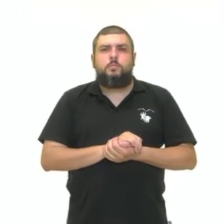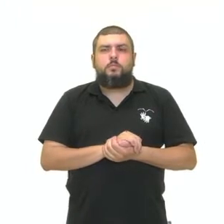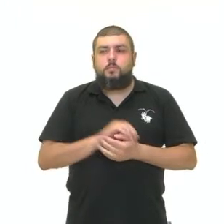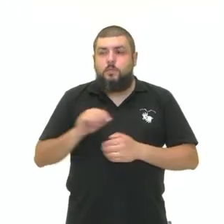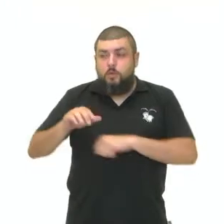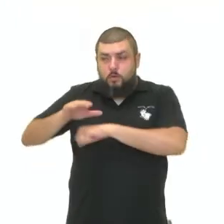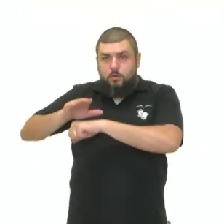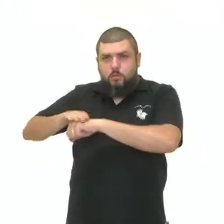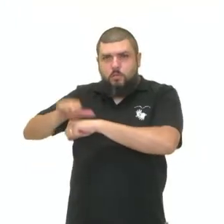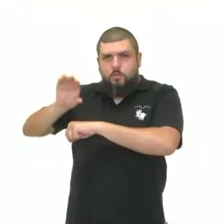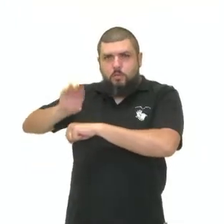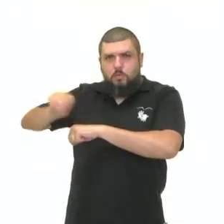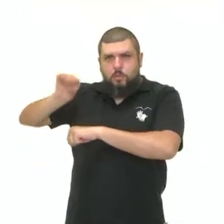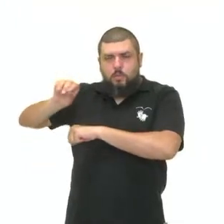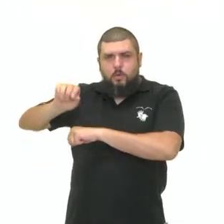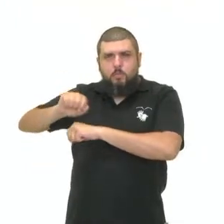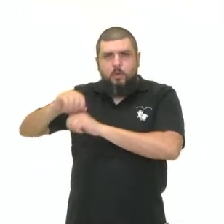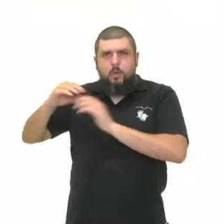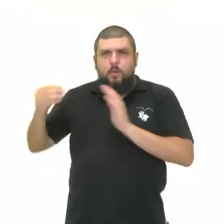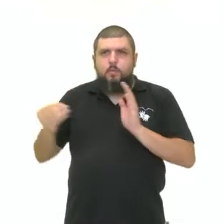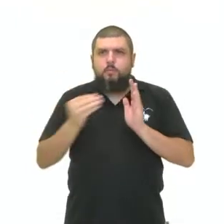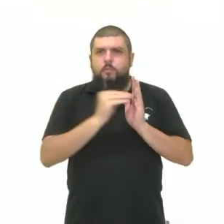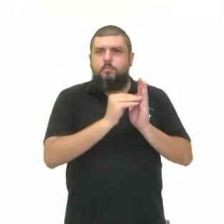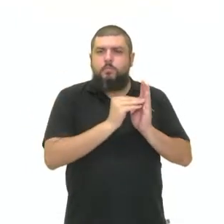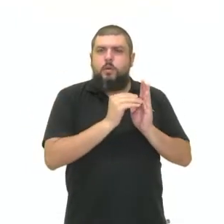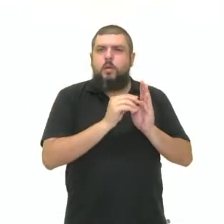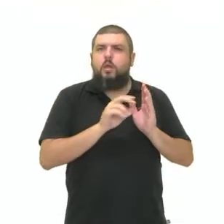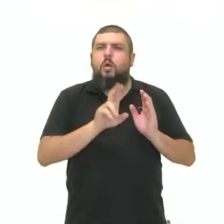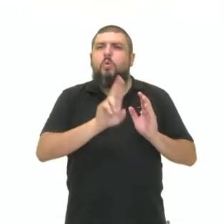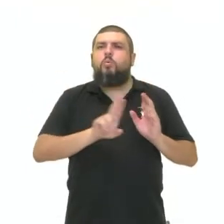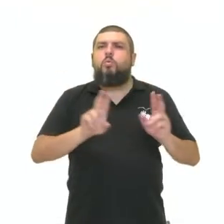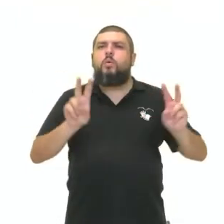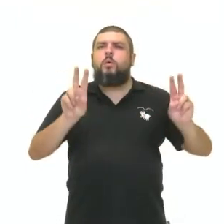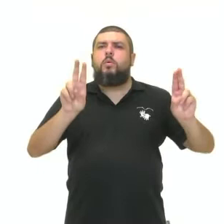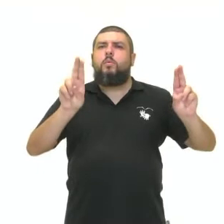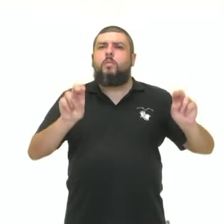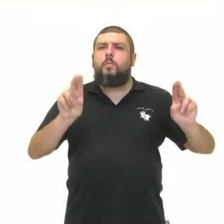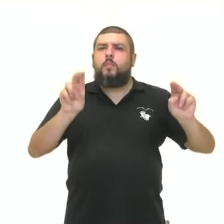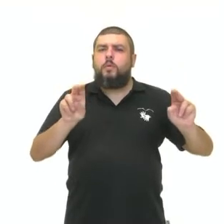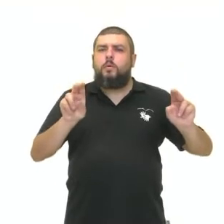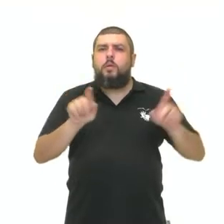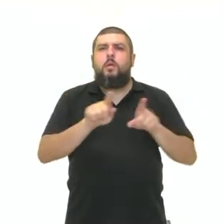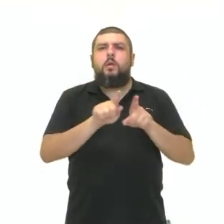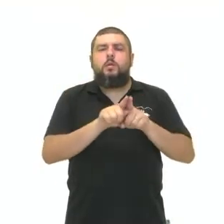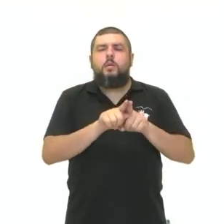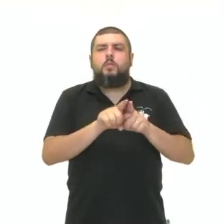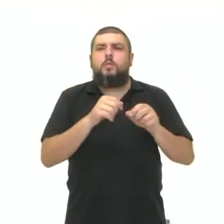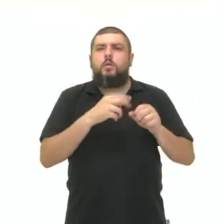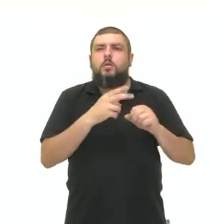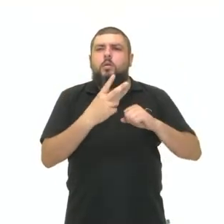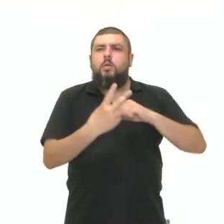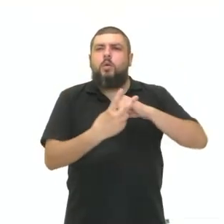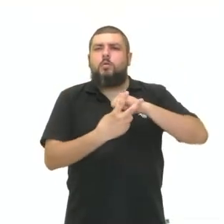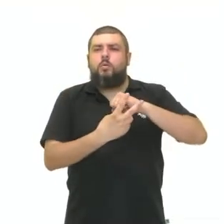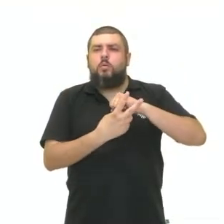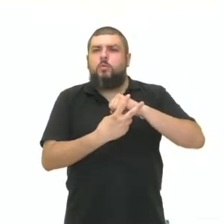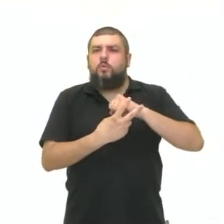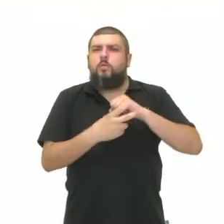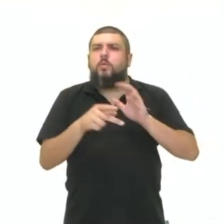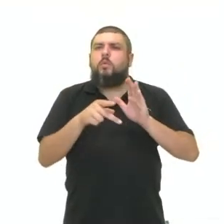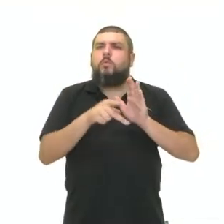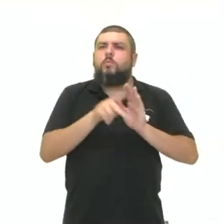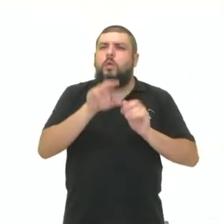é destacada pelo uso das aspas e introduzida pelo uso do verbo dicende, verbos de